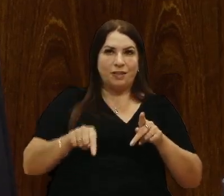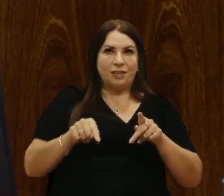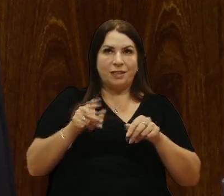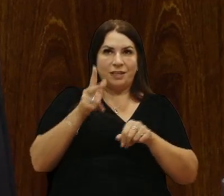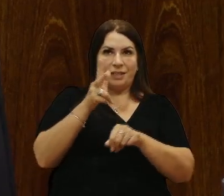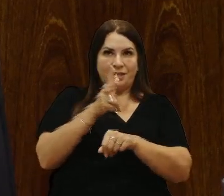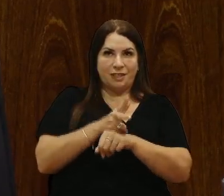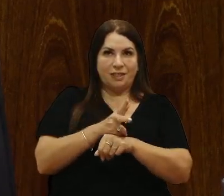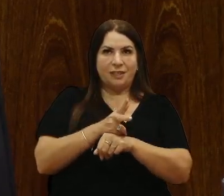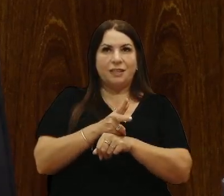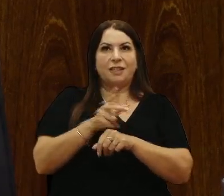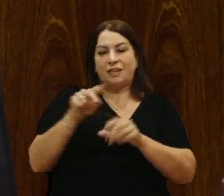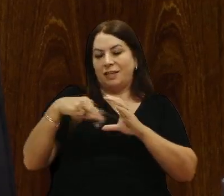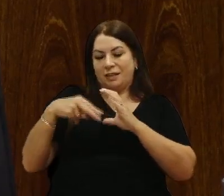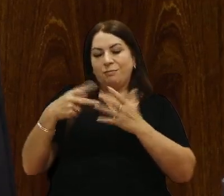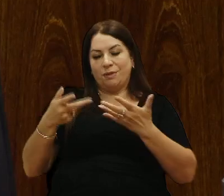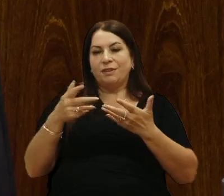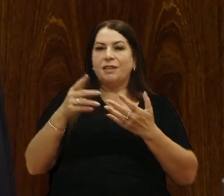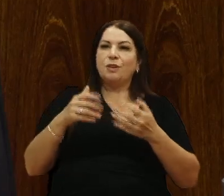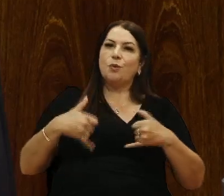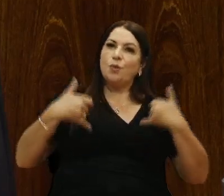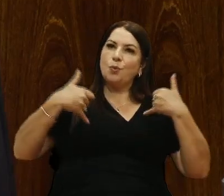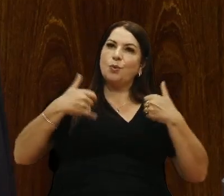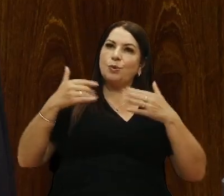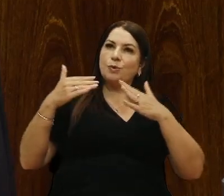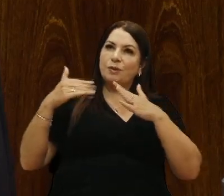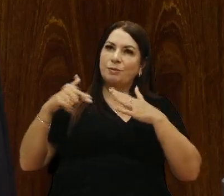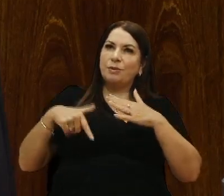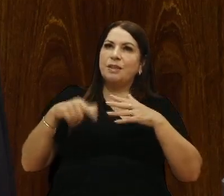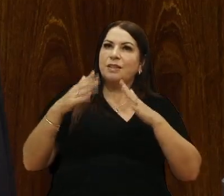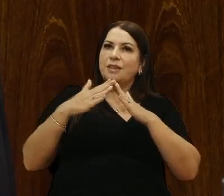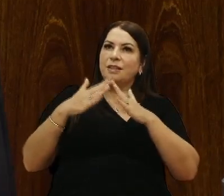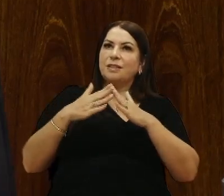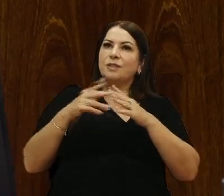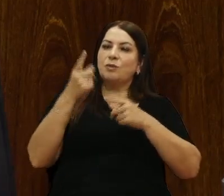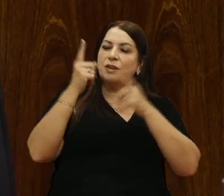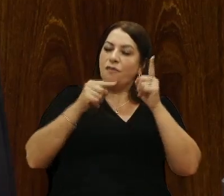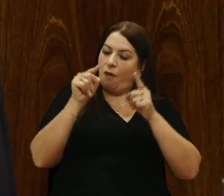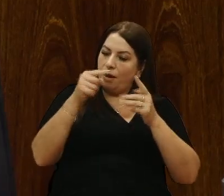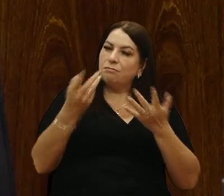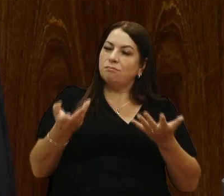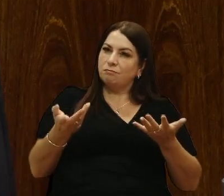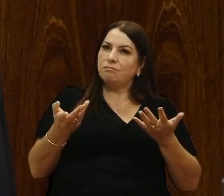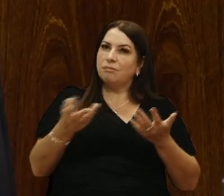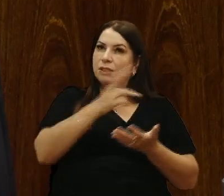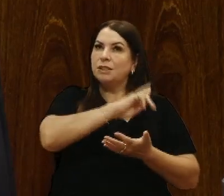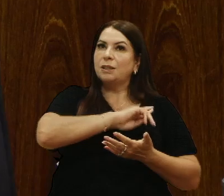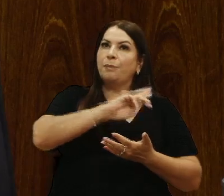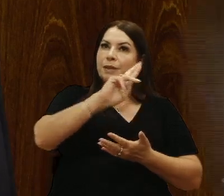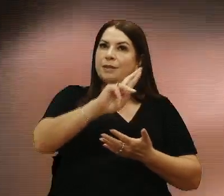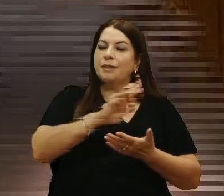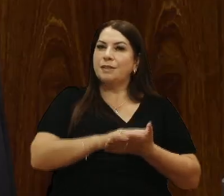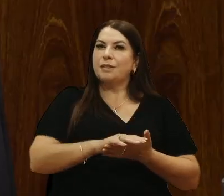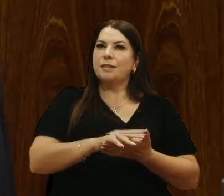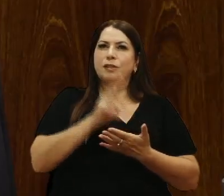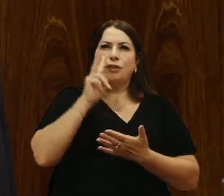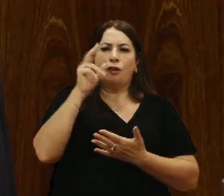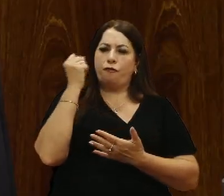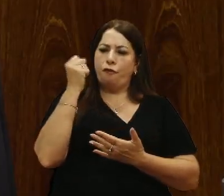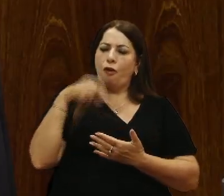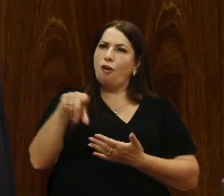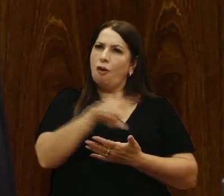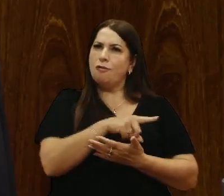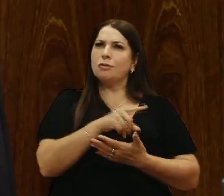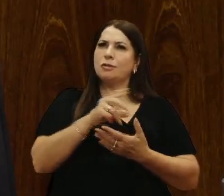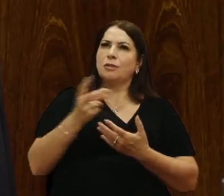Câmara. Então é um orgulho muito grande para essa casa. O Carnaval, ele é isso, além de ser a representação e a força